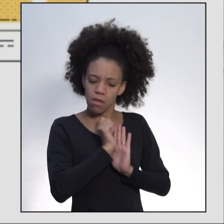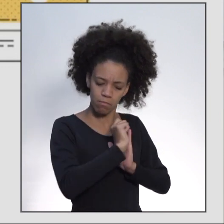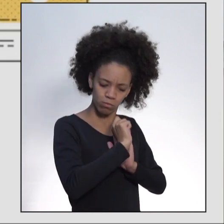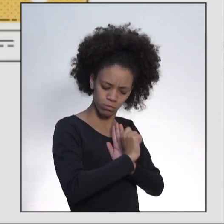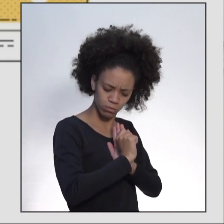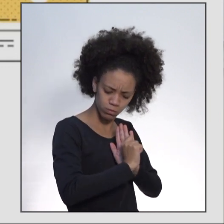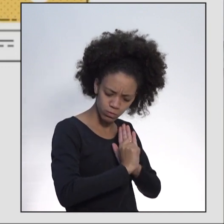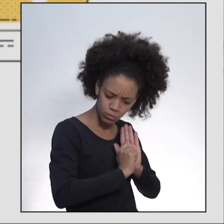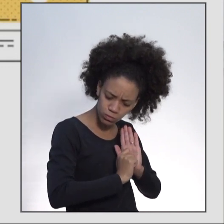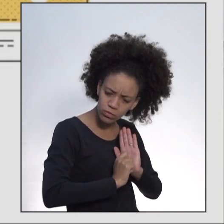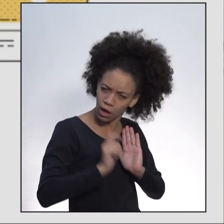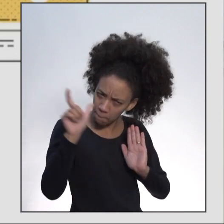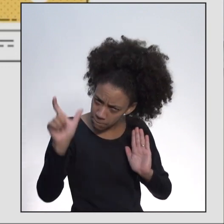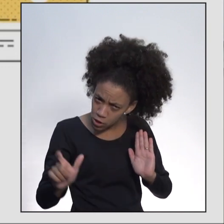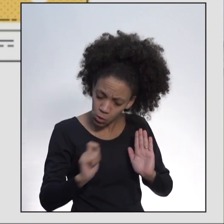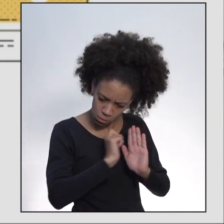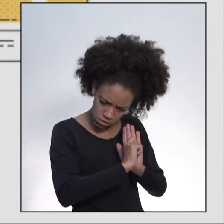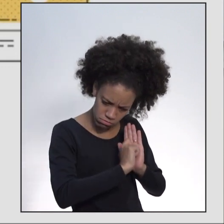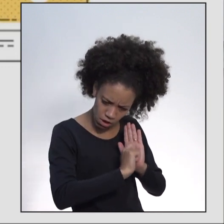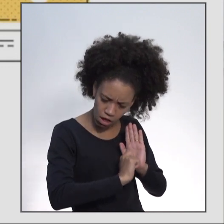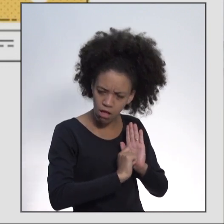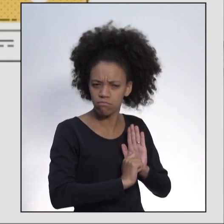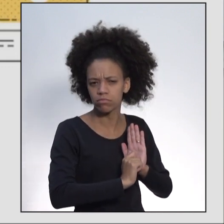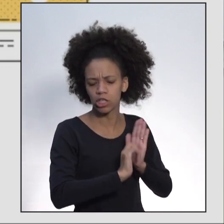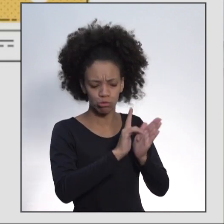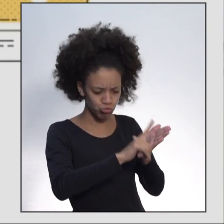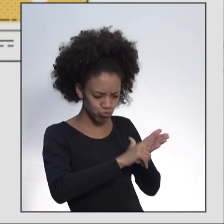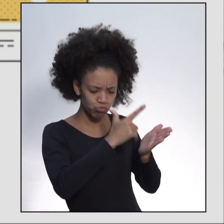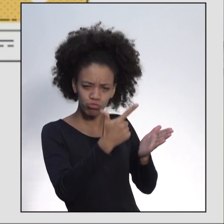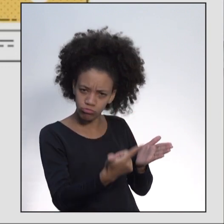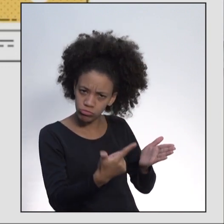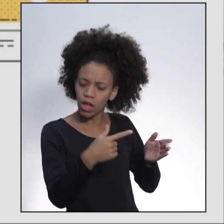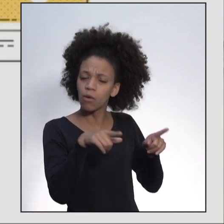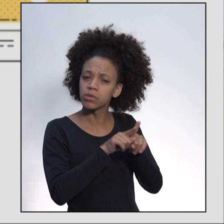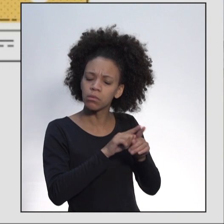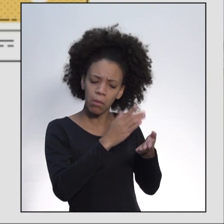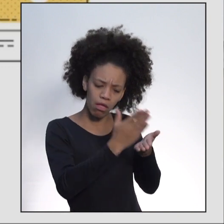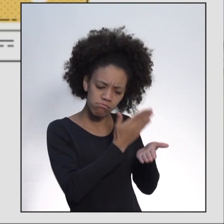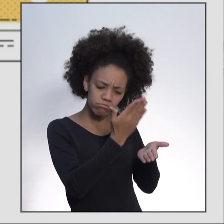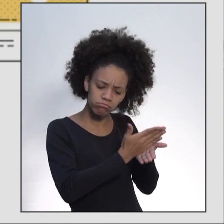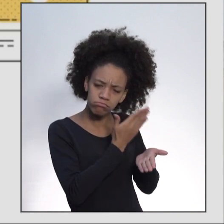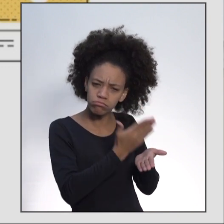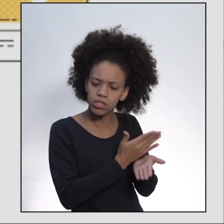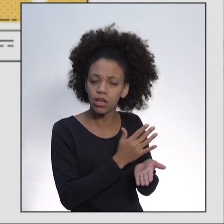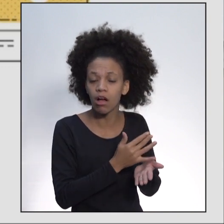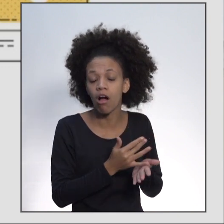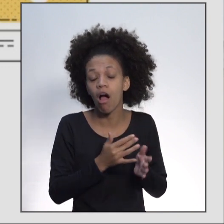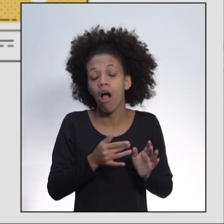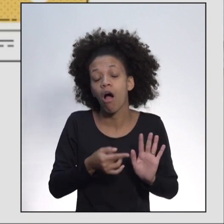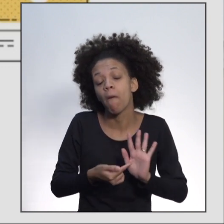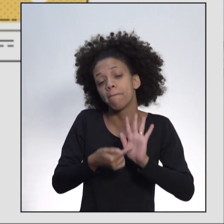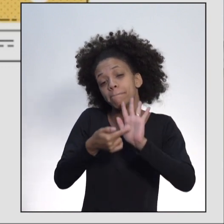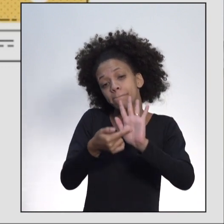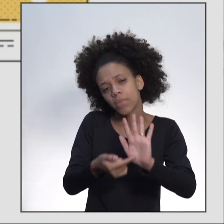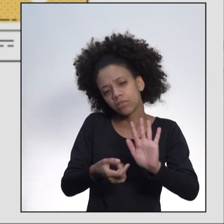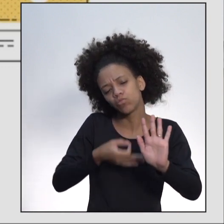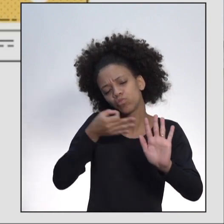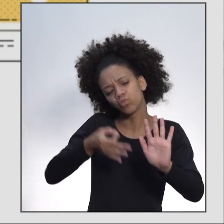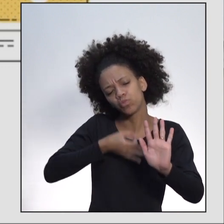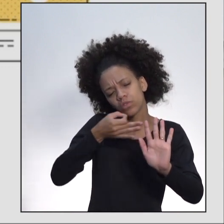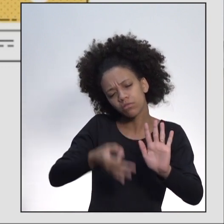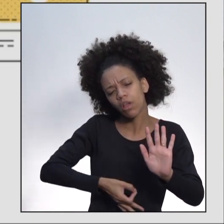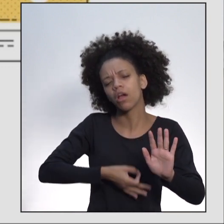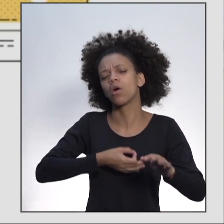por leitores de jornais e revista, onde eles expressam suas opiniões, sugestões,